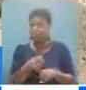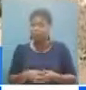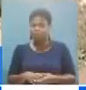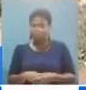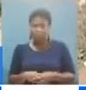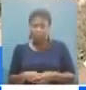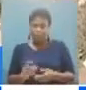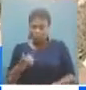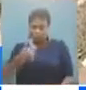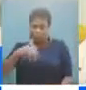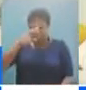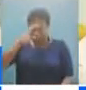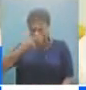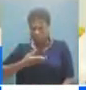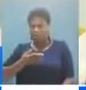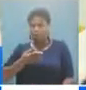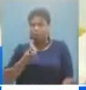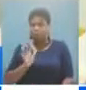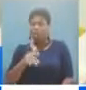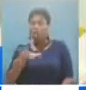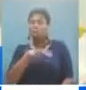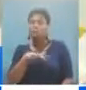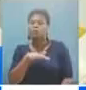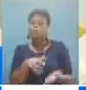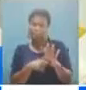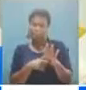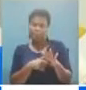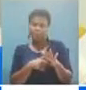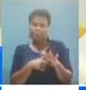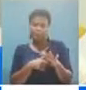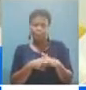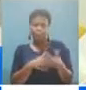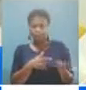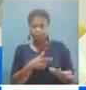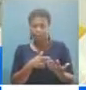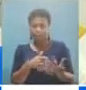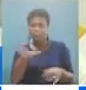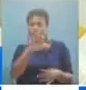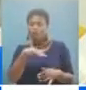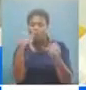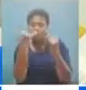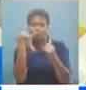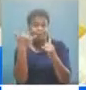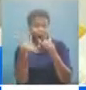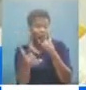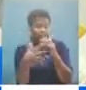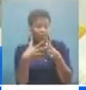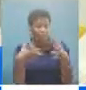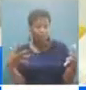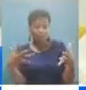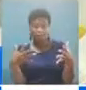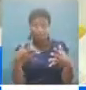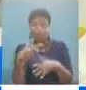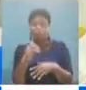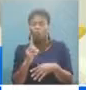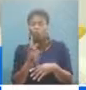emergência. Nós sabemos que os bairros, as zonas com maior risco ou zonas mais